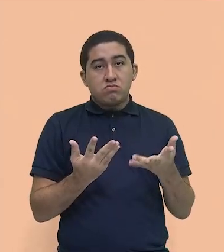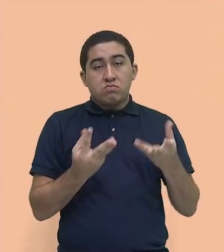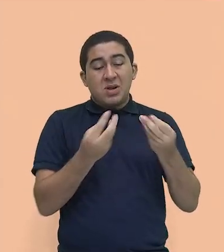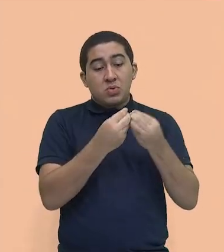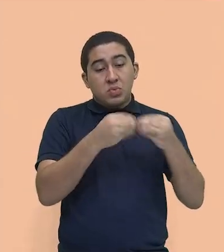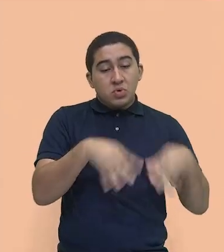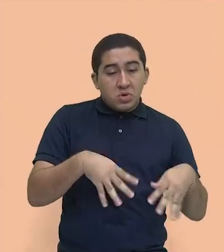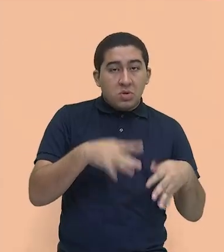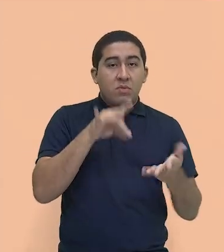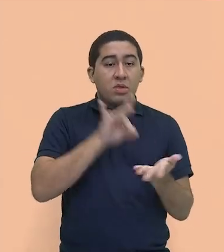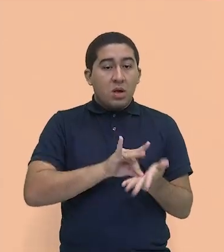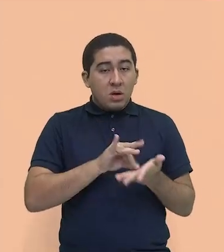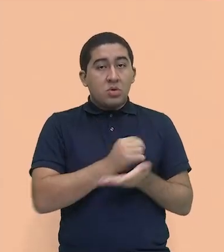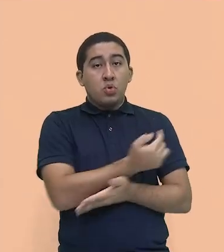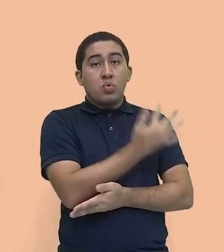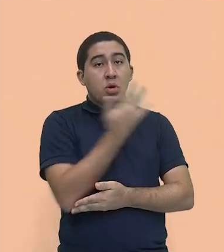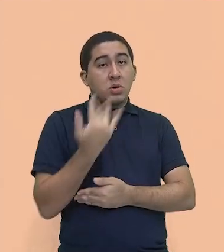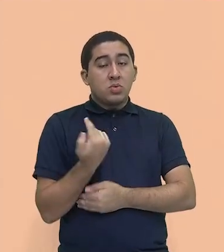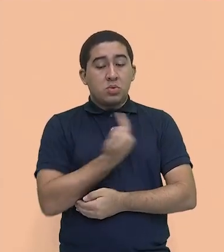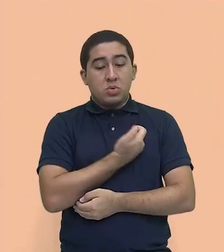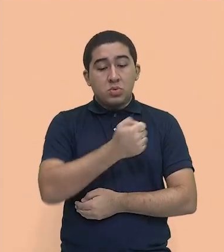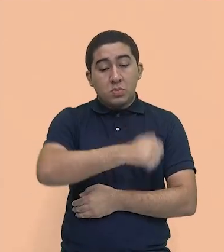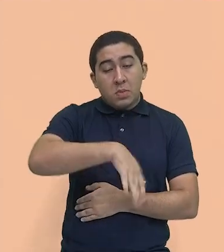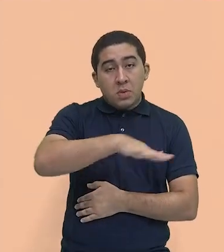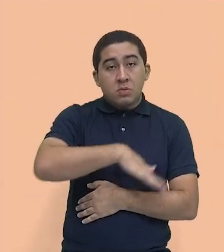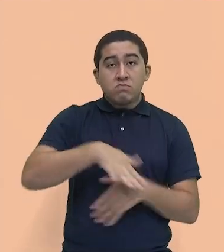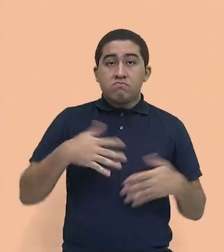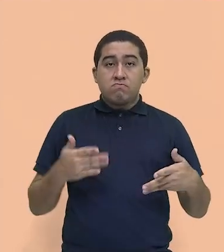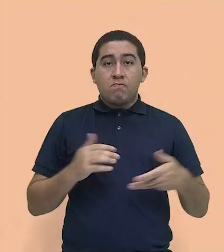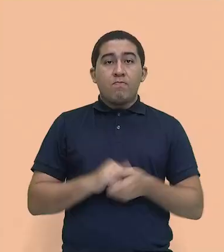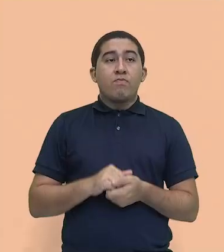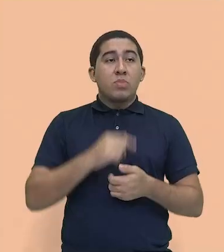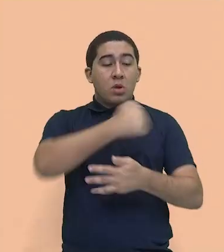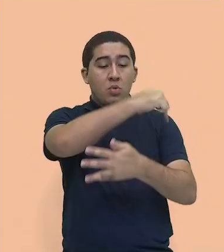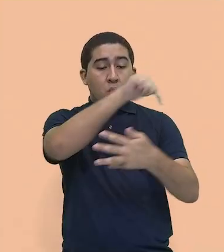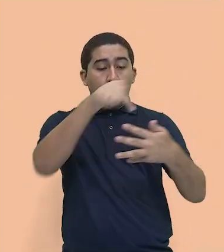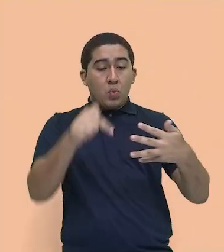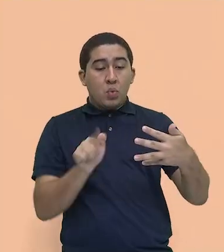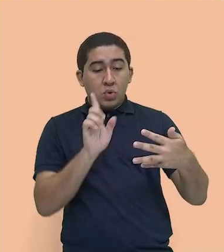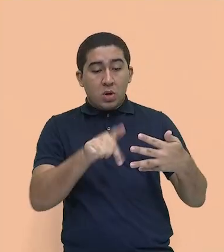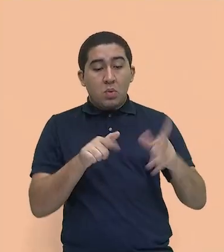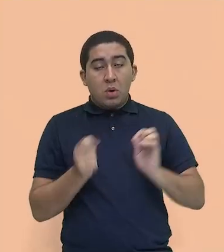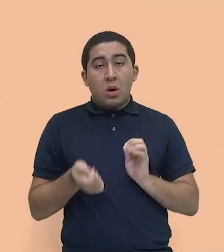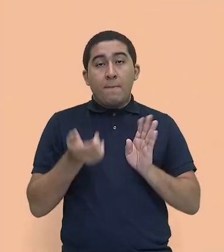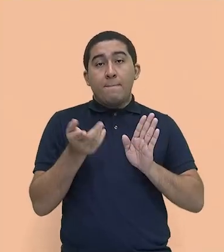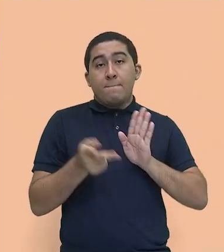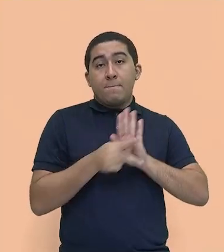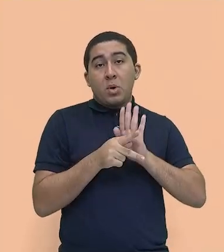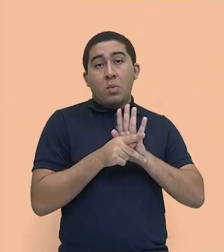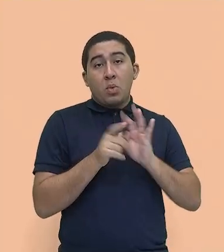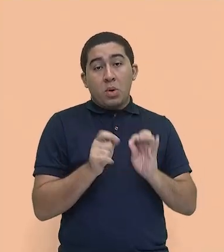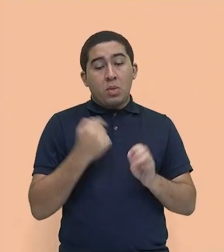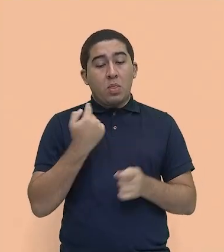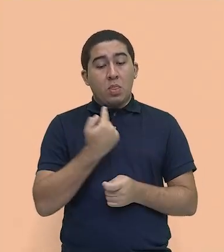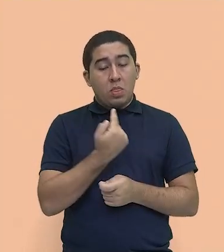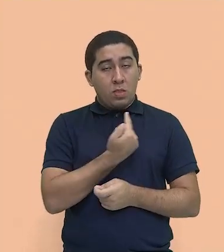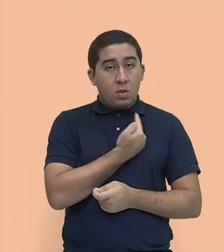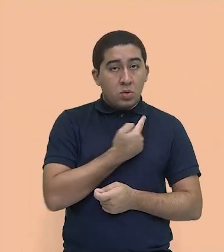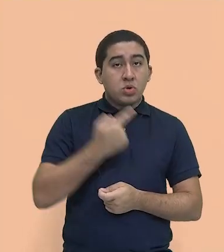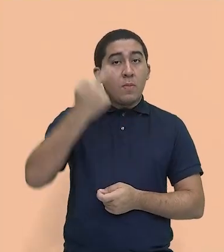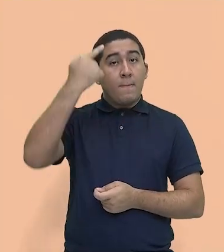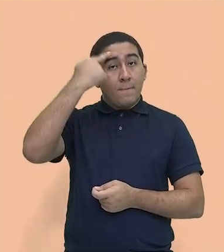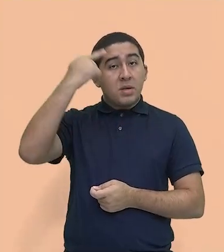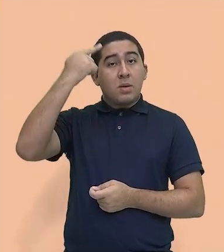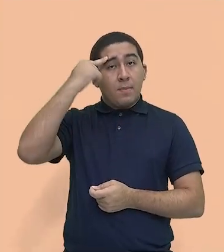natureza, o nosso ambiente. Então, tudo isso está por trás, né? É uma cortina que está por trás quando a